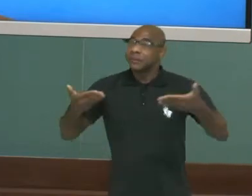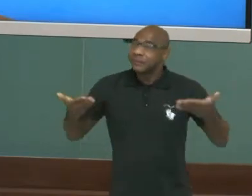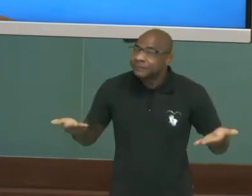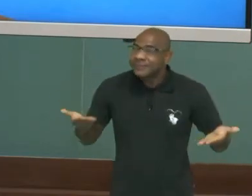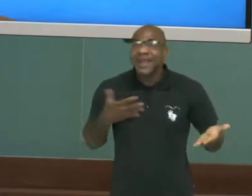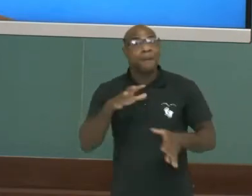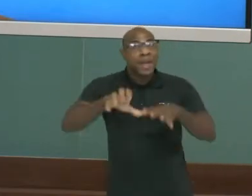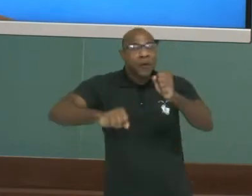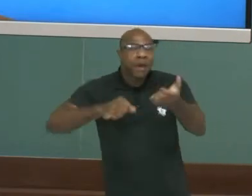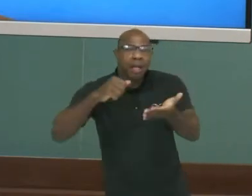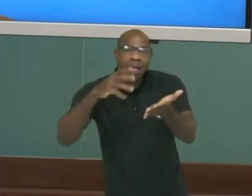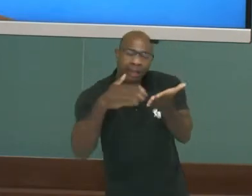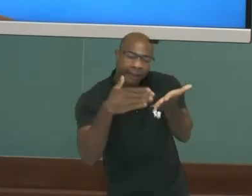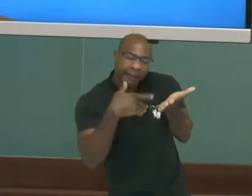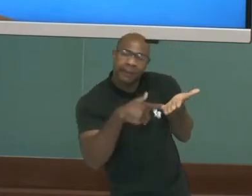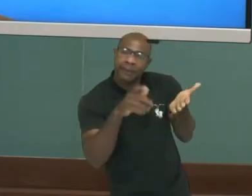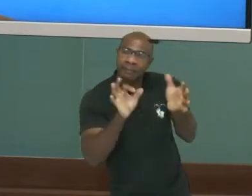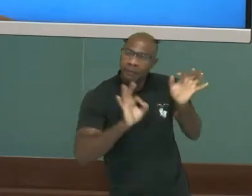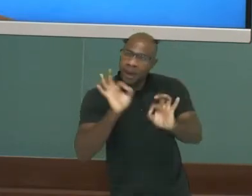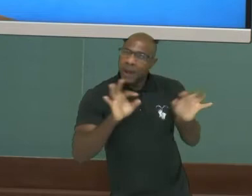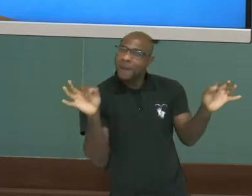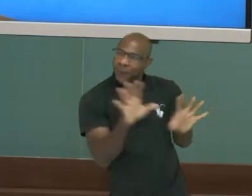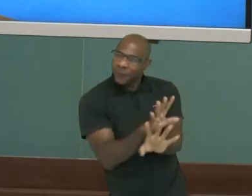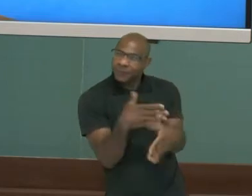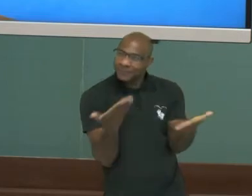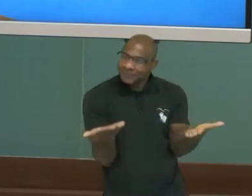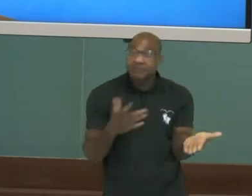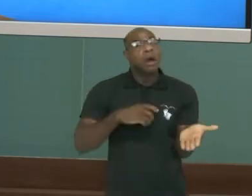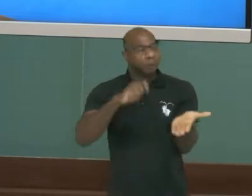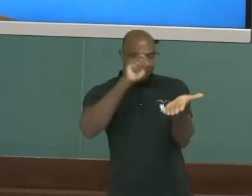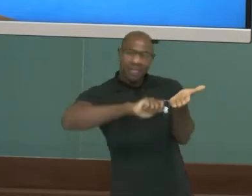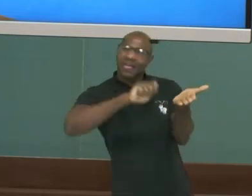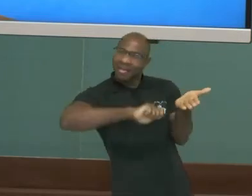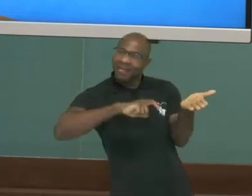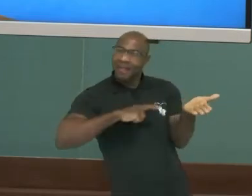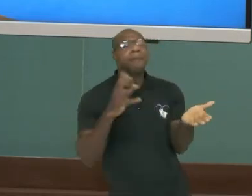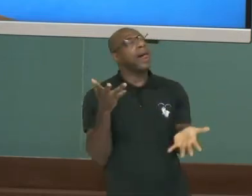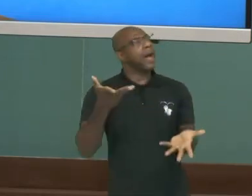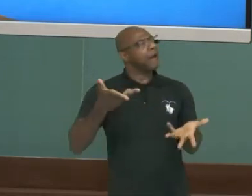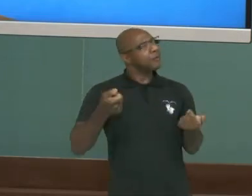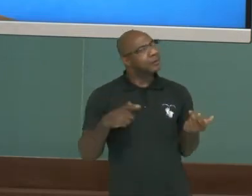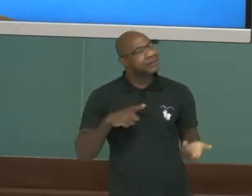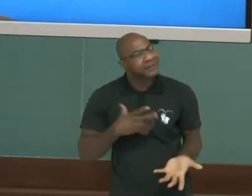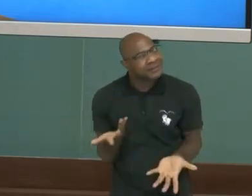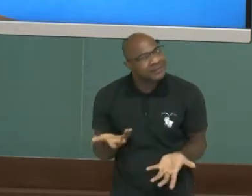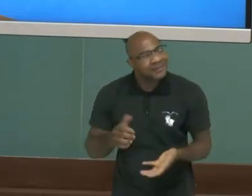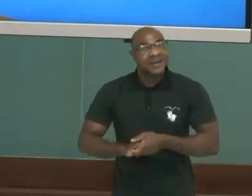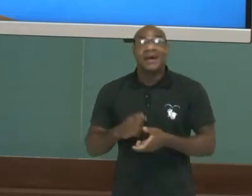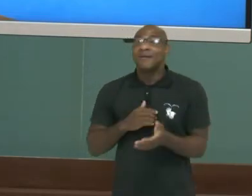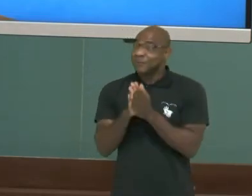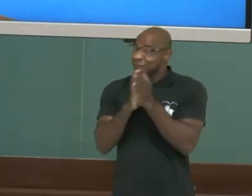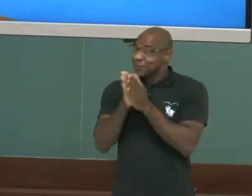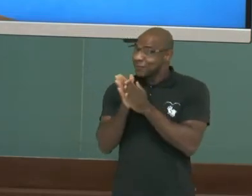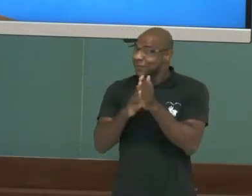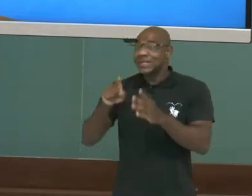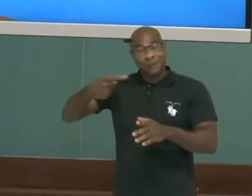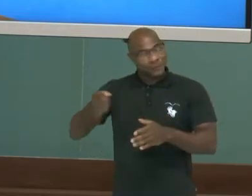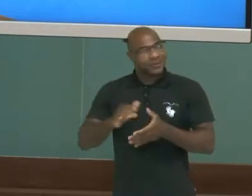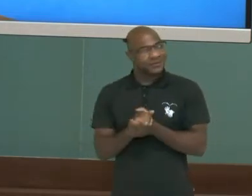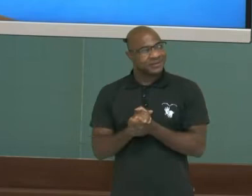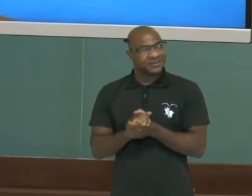pegou o teu caderno? Está aí preparado? Porque você vai fazer anotações maravilhosas. E hoje nós temos surpresa, tá? Daqui a pouquinho eu te